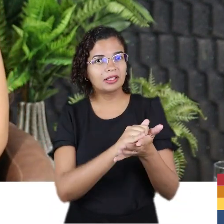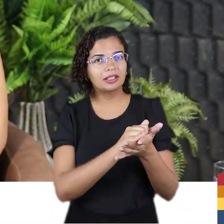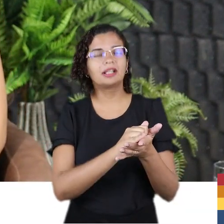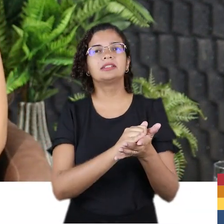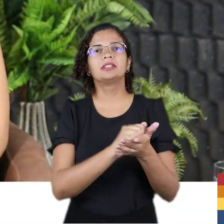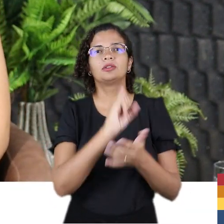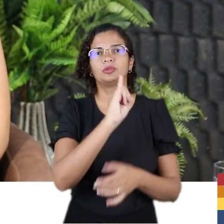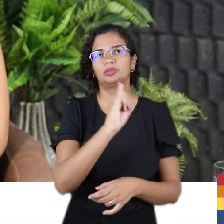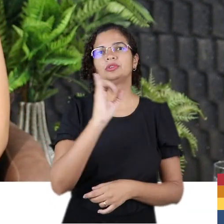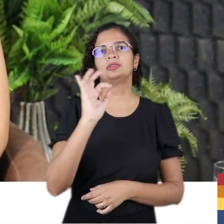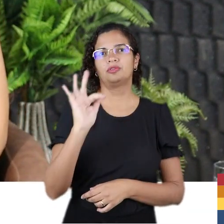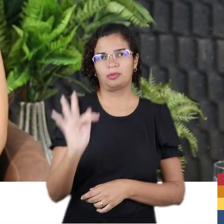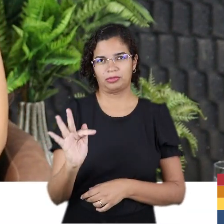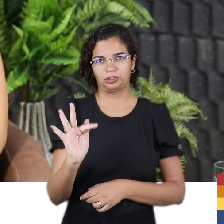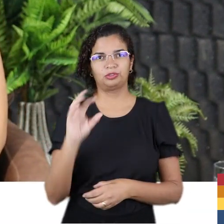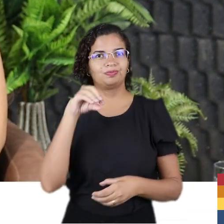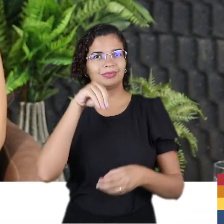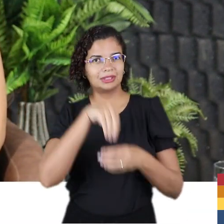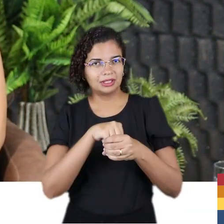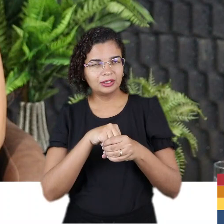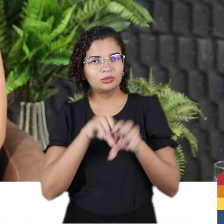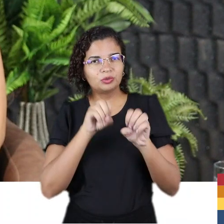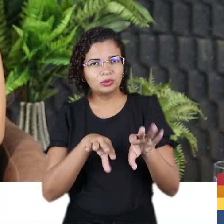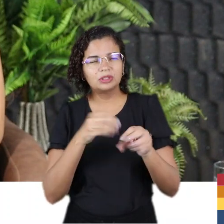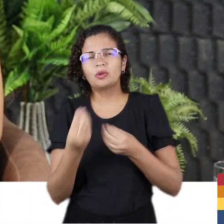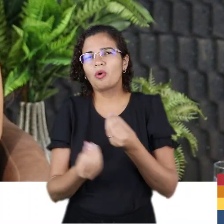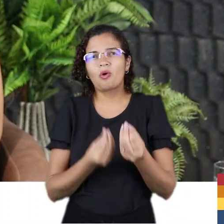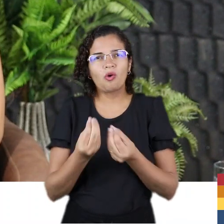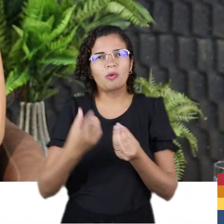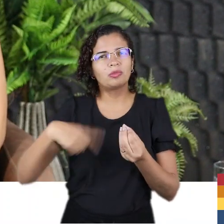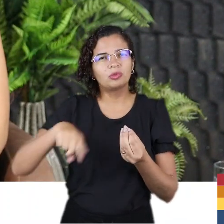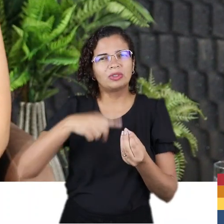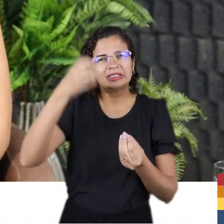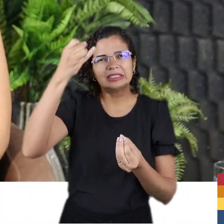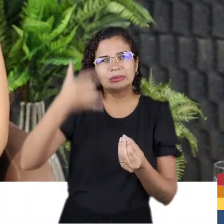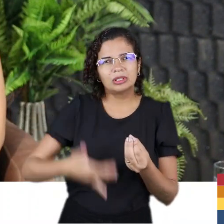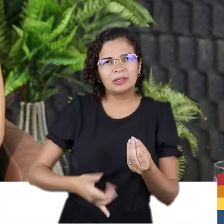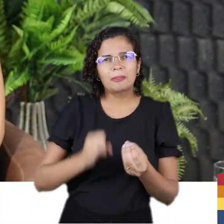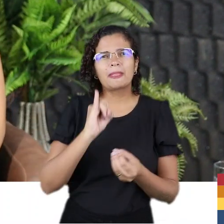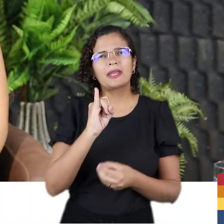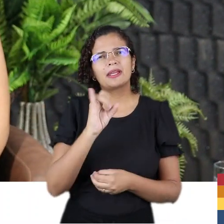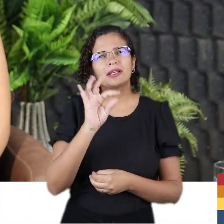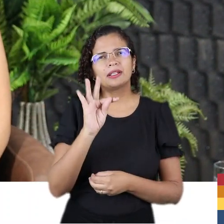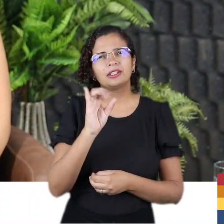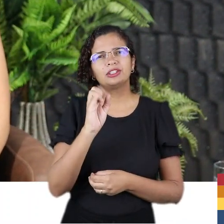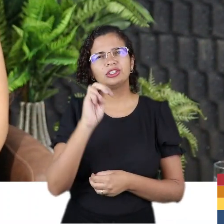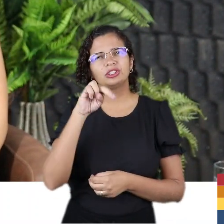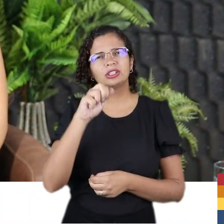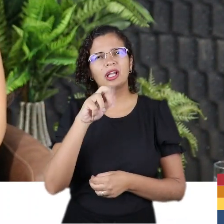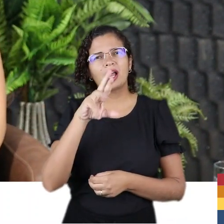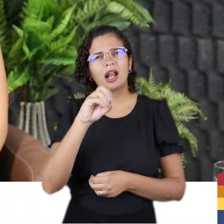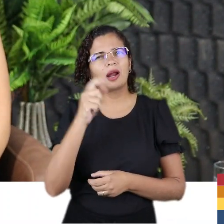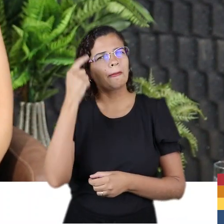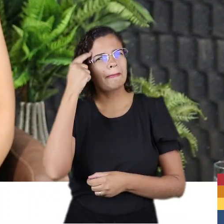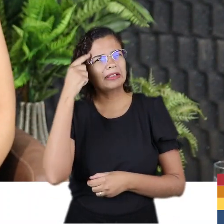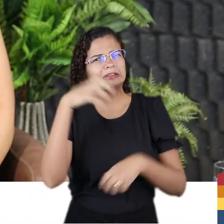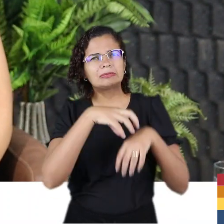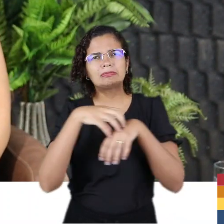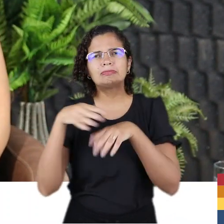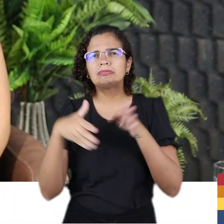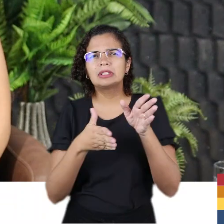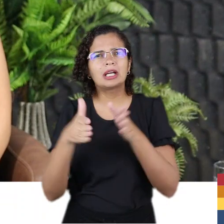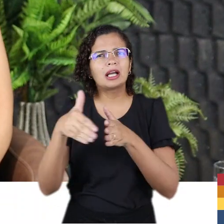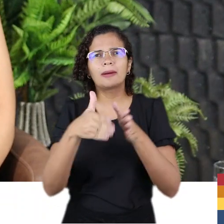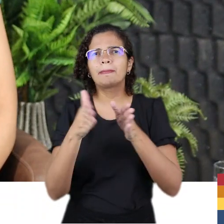formativos. E a gente sabe, quando se fala de itinerários, a gente pensa o quê? Percurso, né? A gente pensa em caminho, em